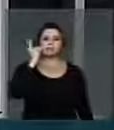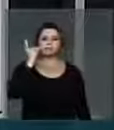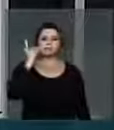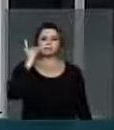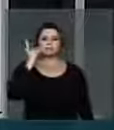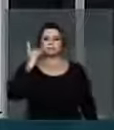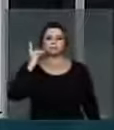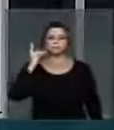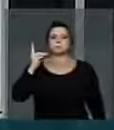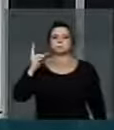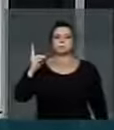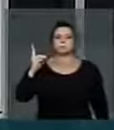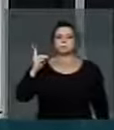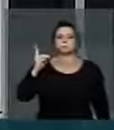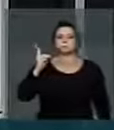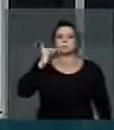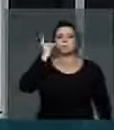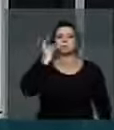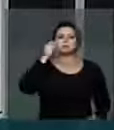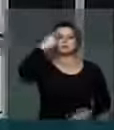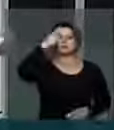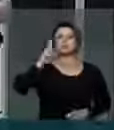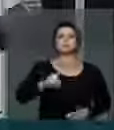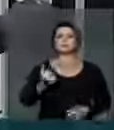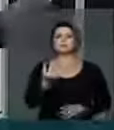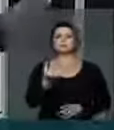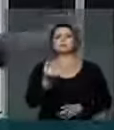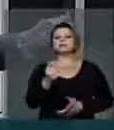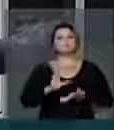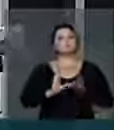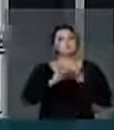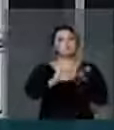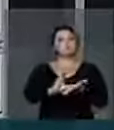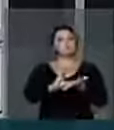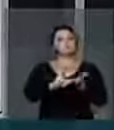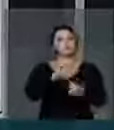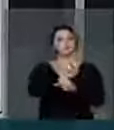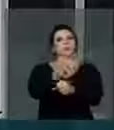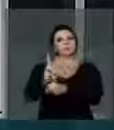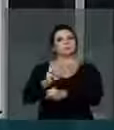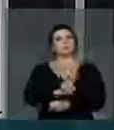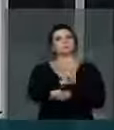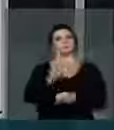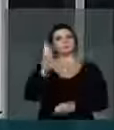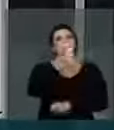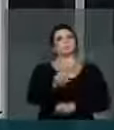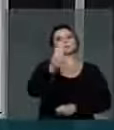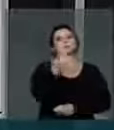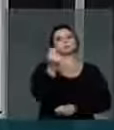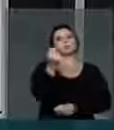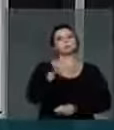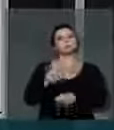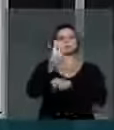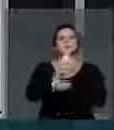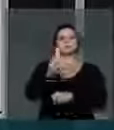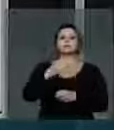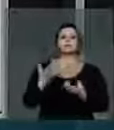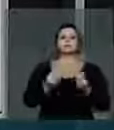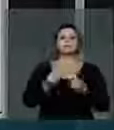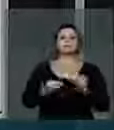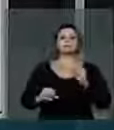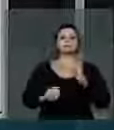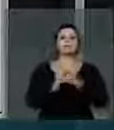sequer da execução orçamentária e também não cuida da execução das leis. Com isso, da iniciativa